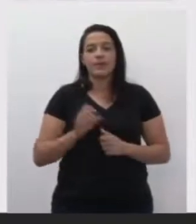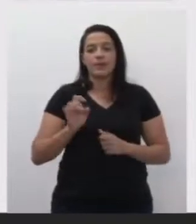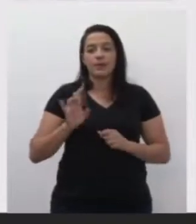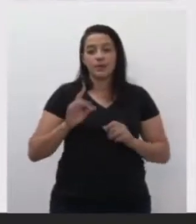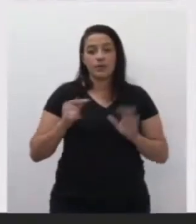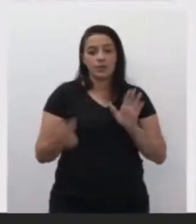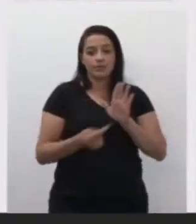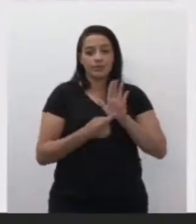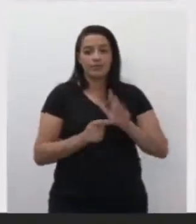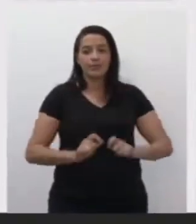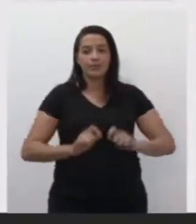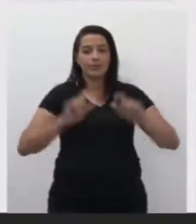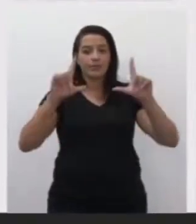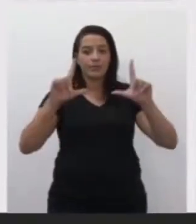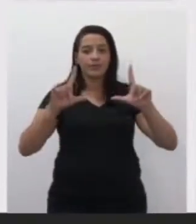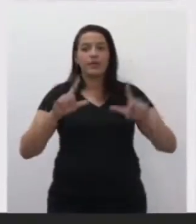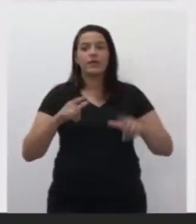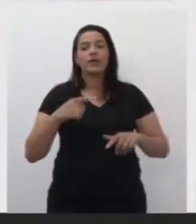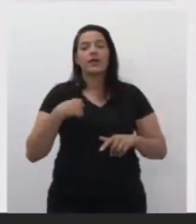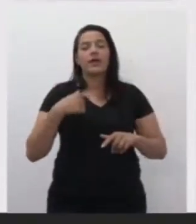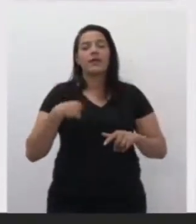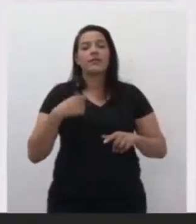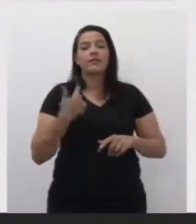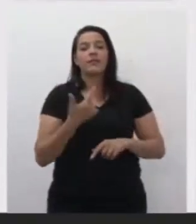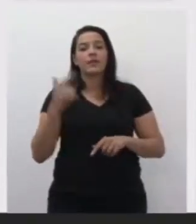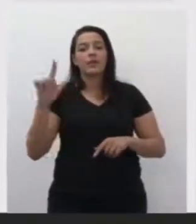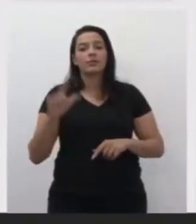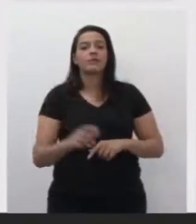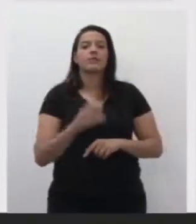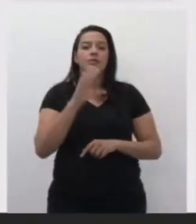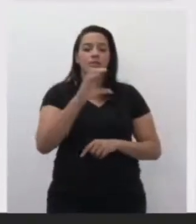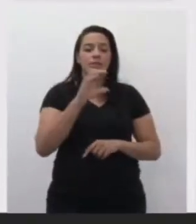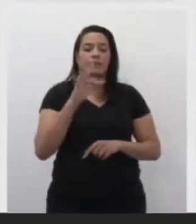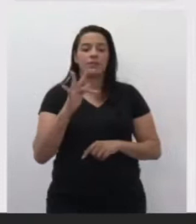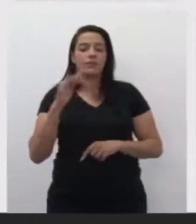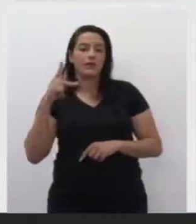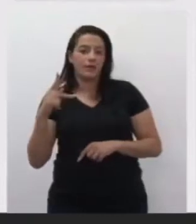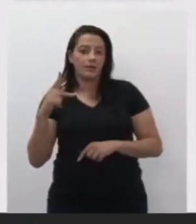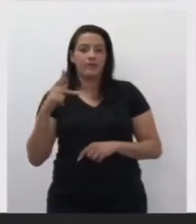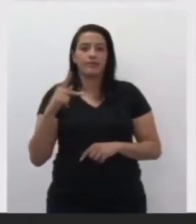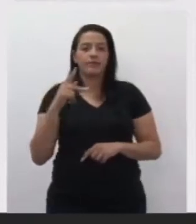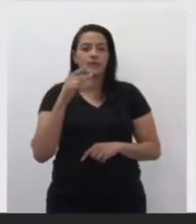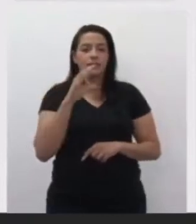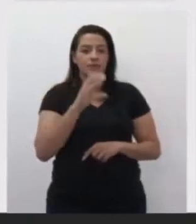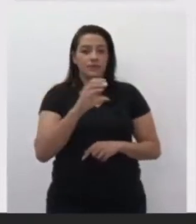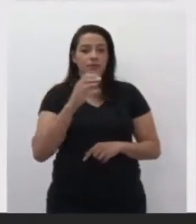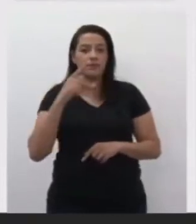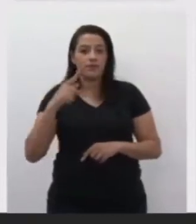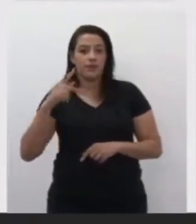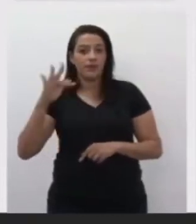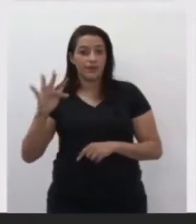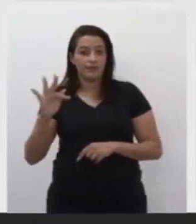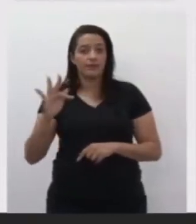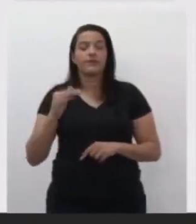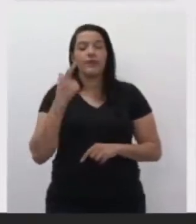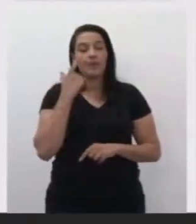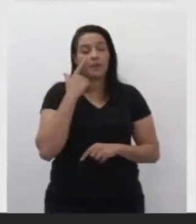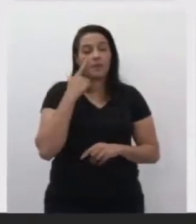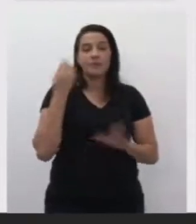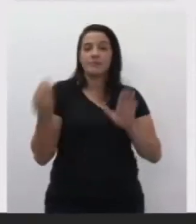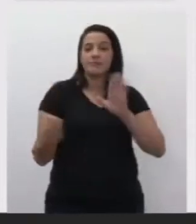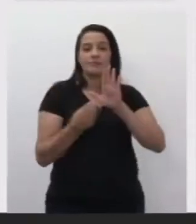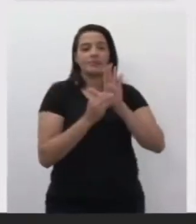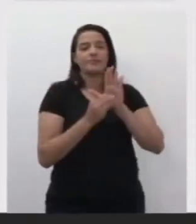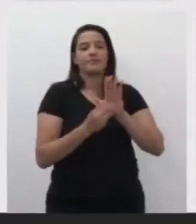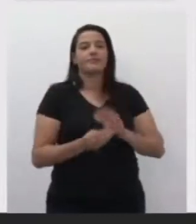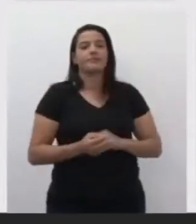embaixo, criar conta, ele vai ir para a área em que vai testar o seu CPF, se tá dentro da lista de CPFs que a gente